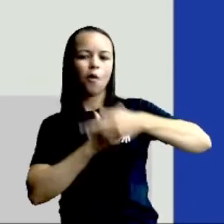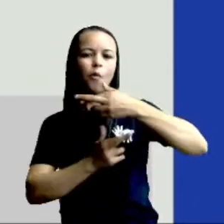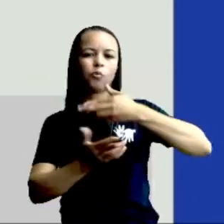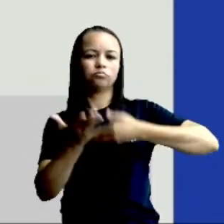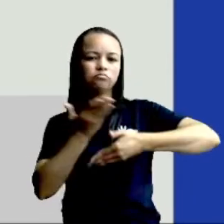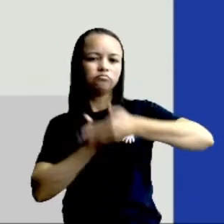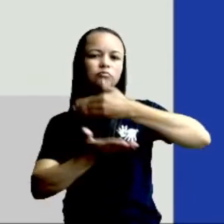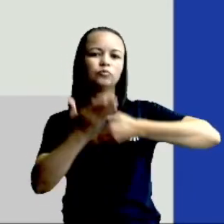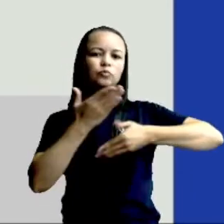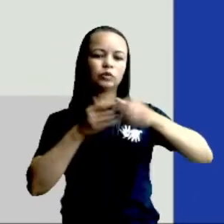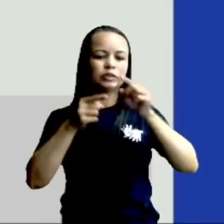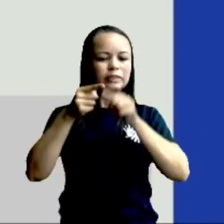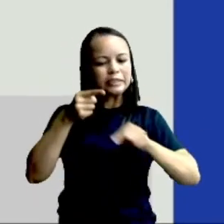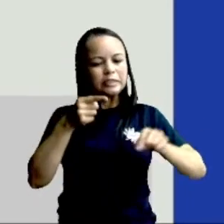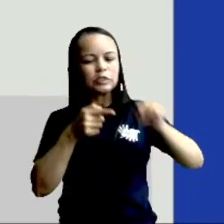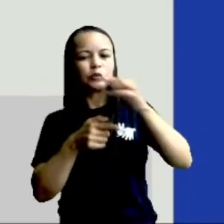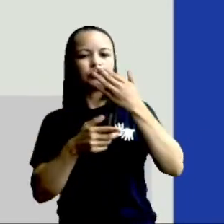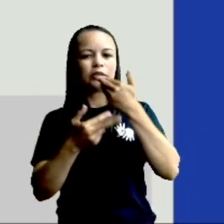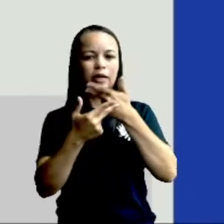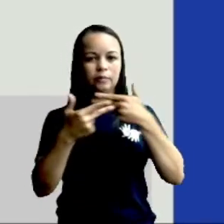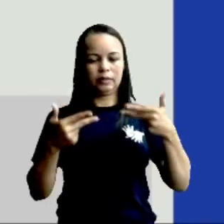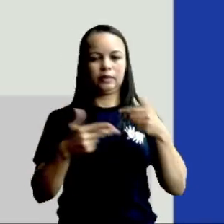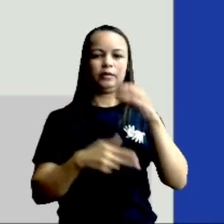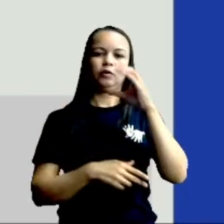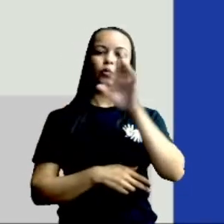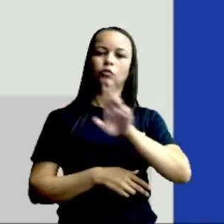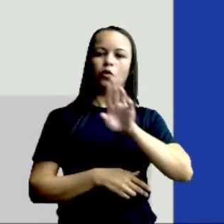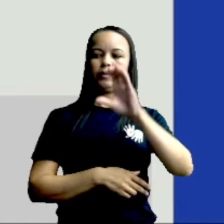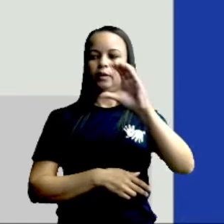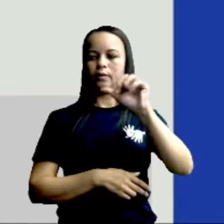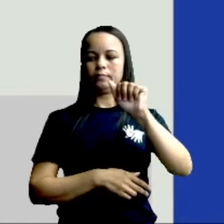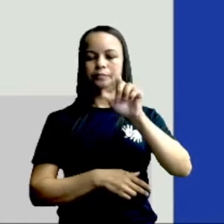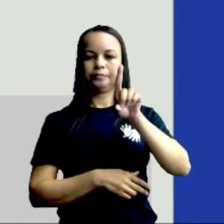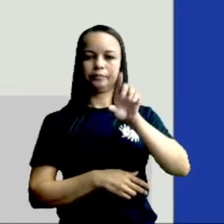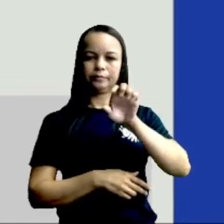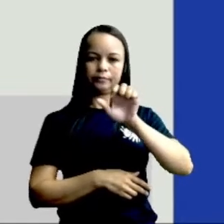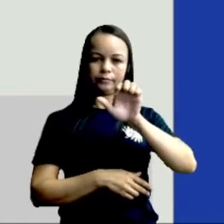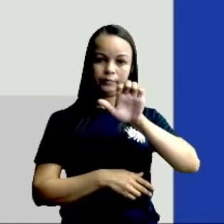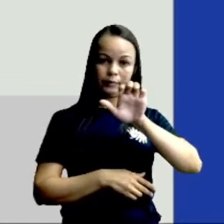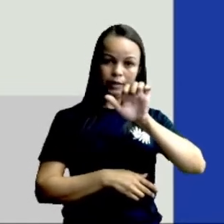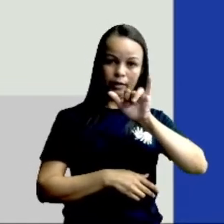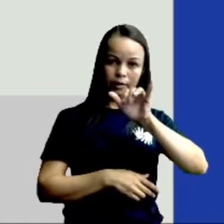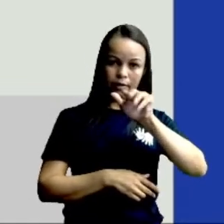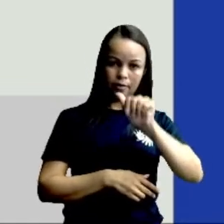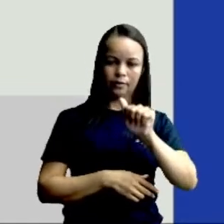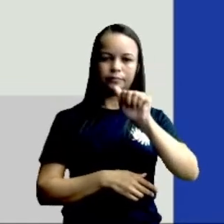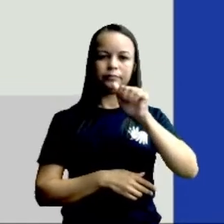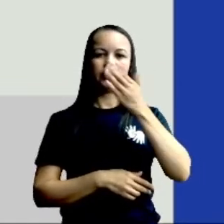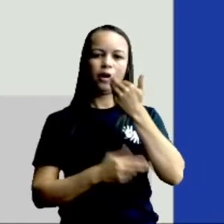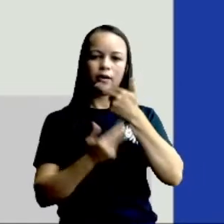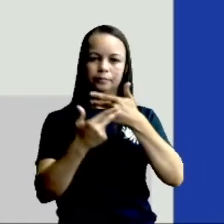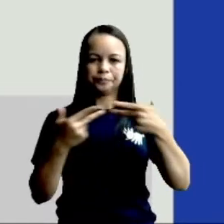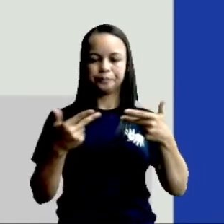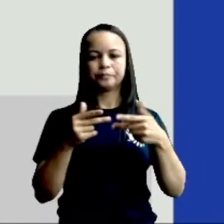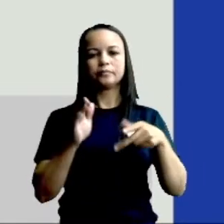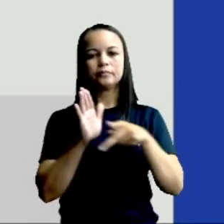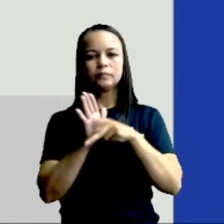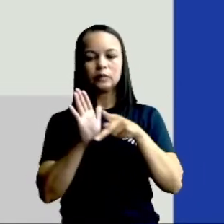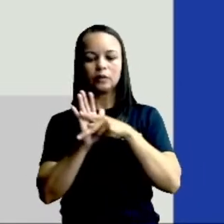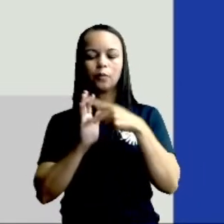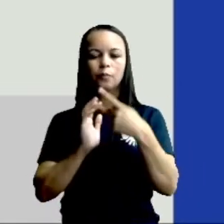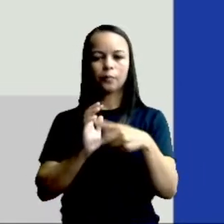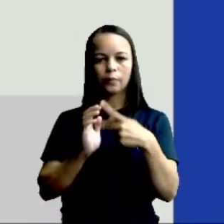ciclo, esse ciclo aí de alimentação é chamado de cadeia alimentar. Os produtores que produzem os seus próprios